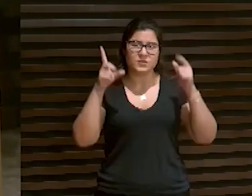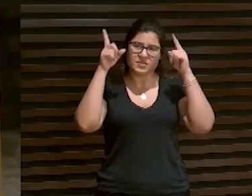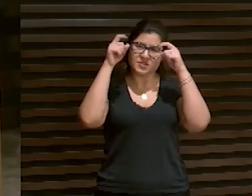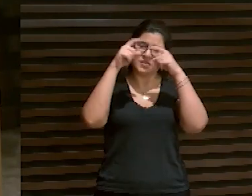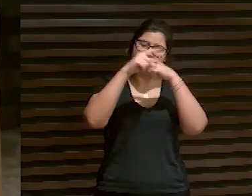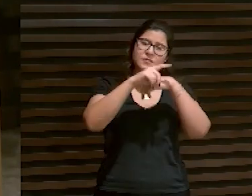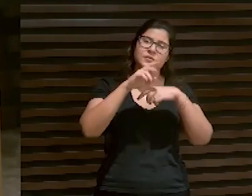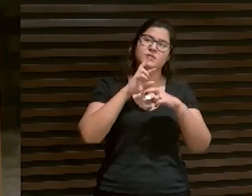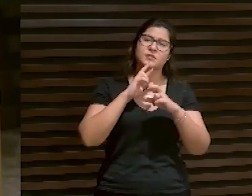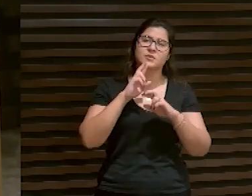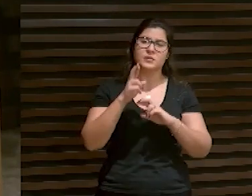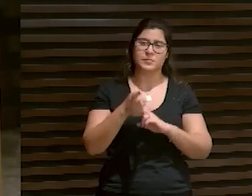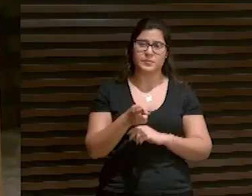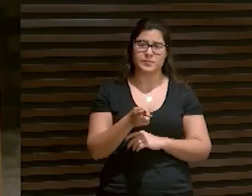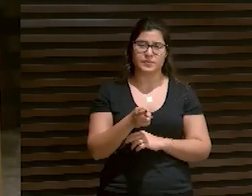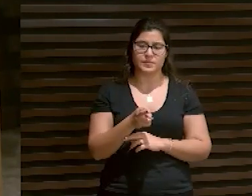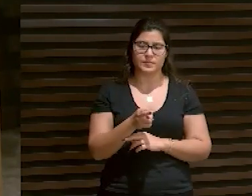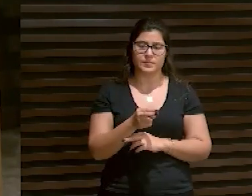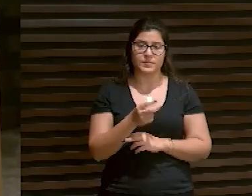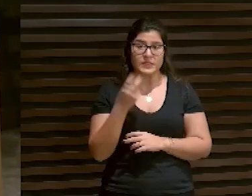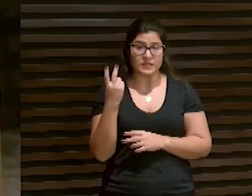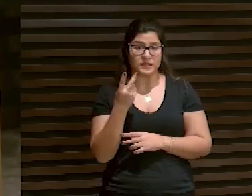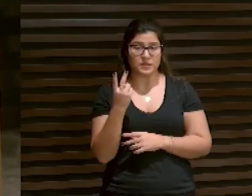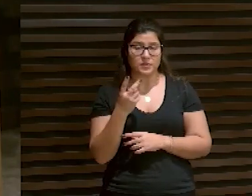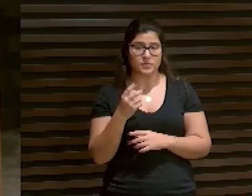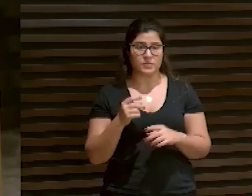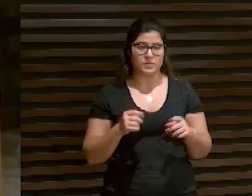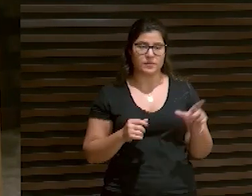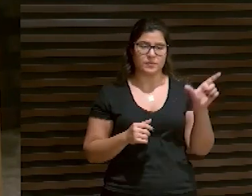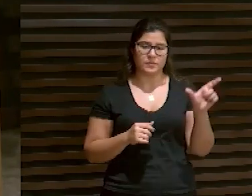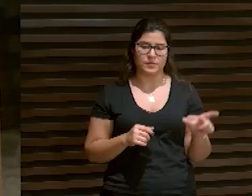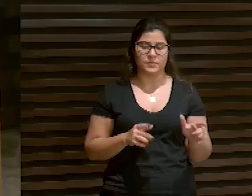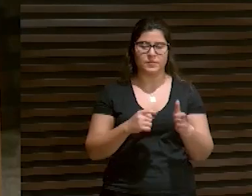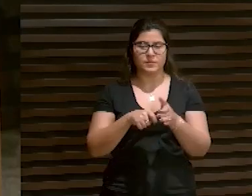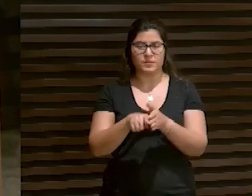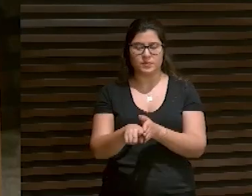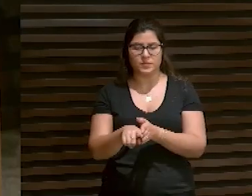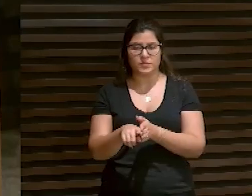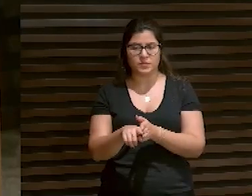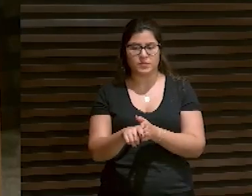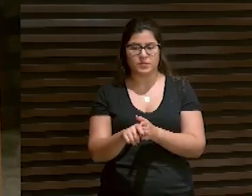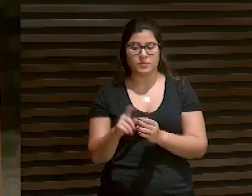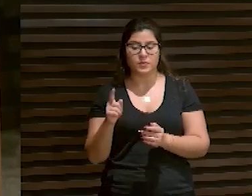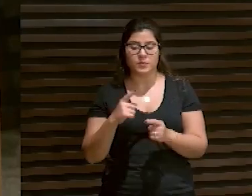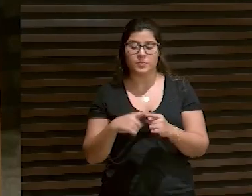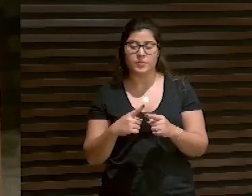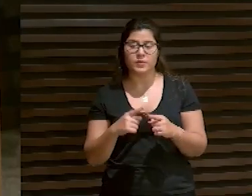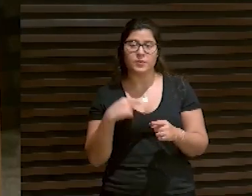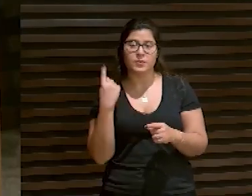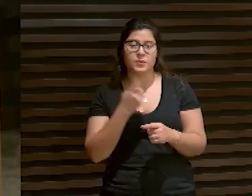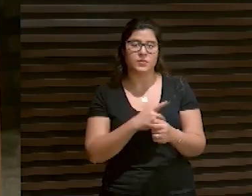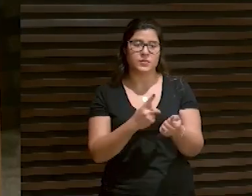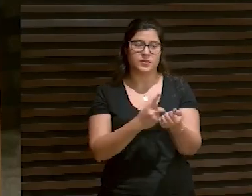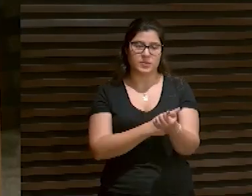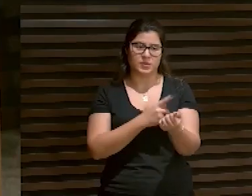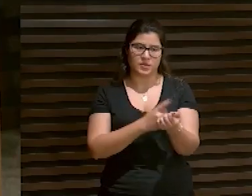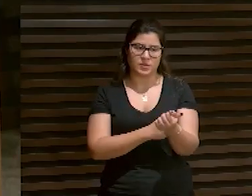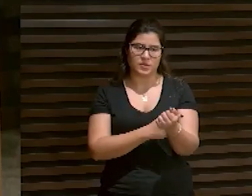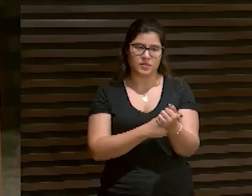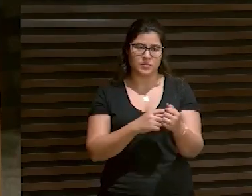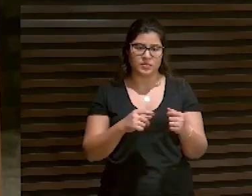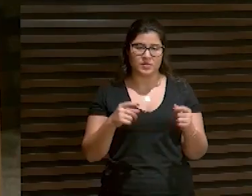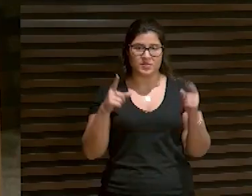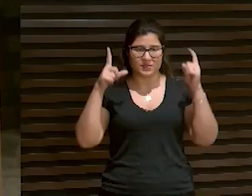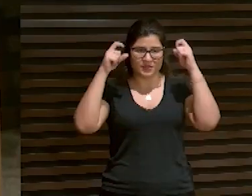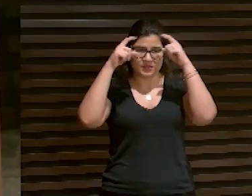responder a segunda pessoa que nos pergunta por que estamos irados do que a primeira, porque talvez seja mais difícil para nós de abrirmos a